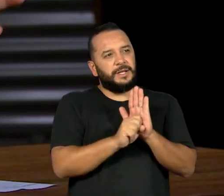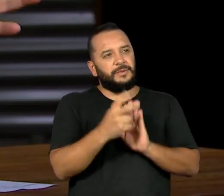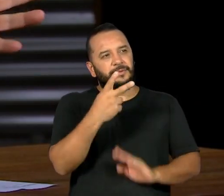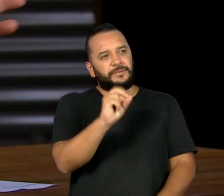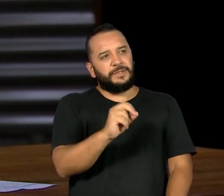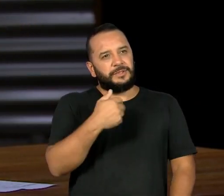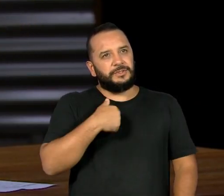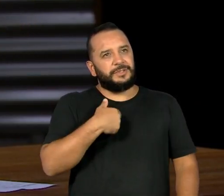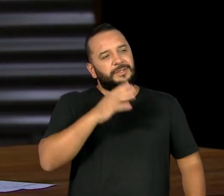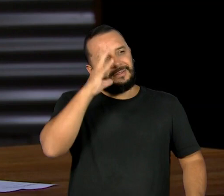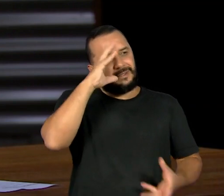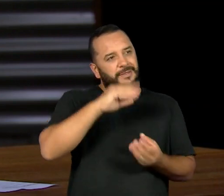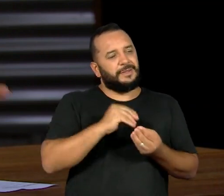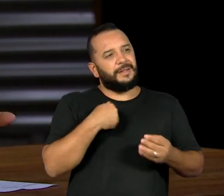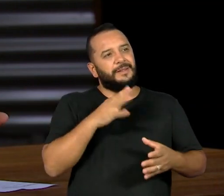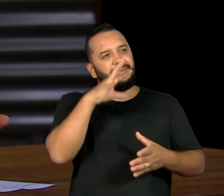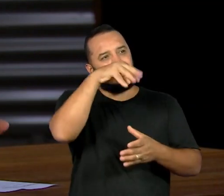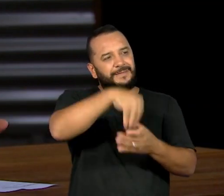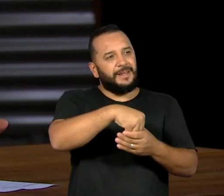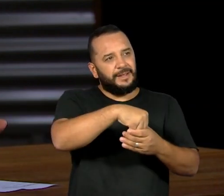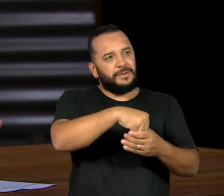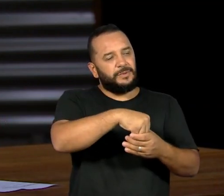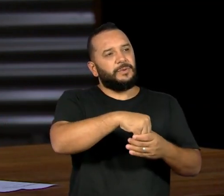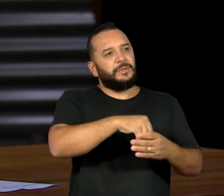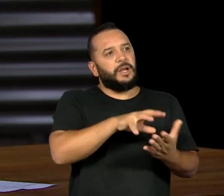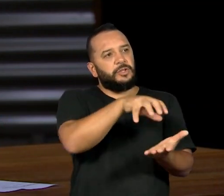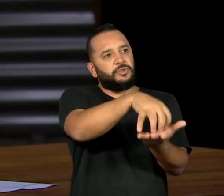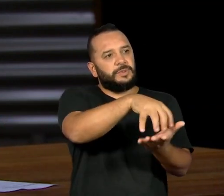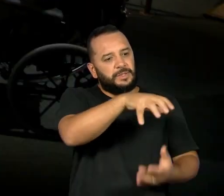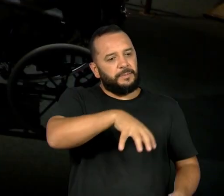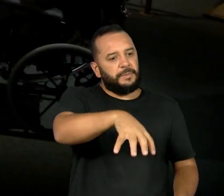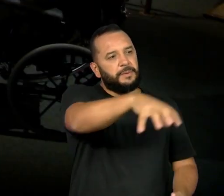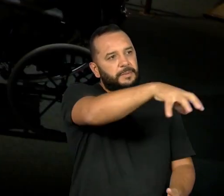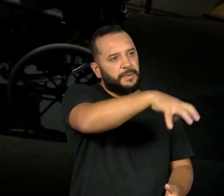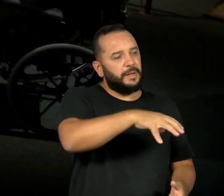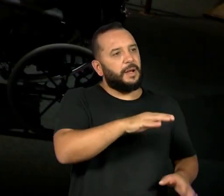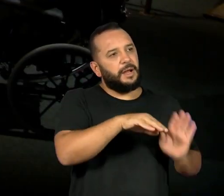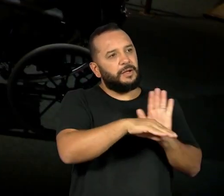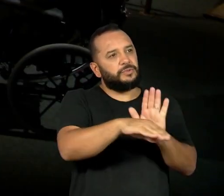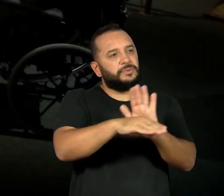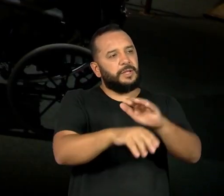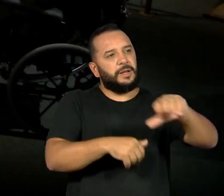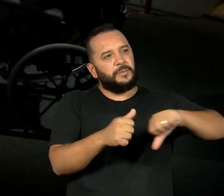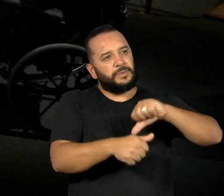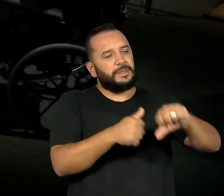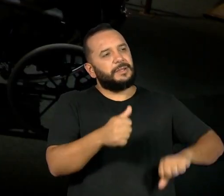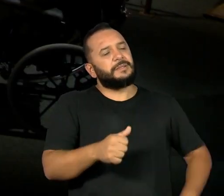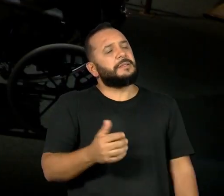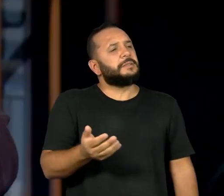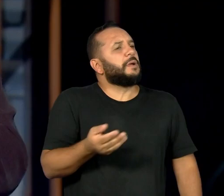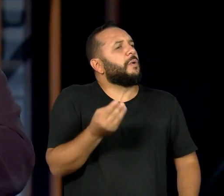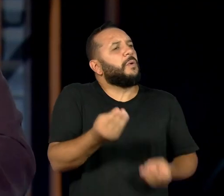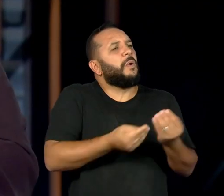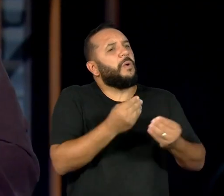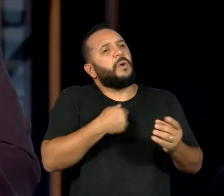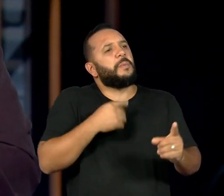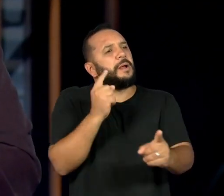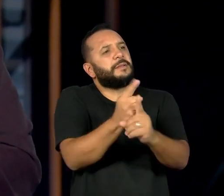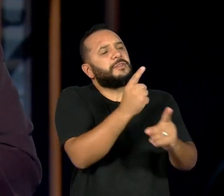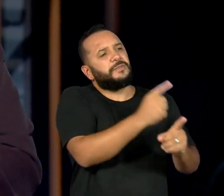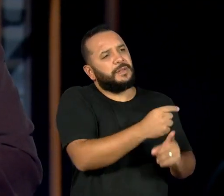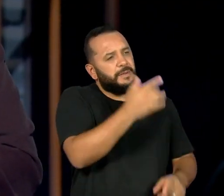que dentro de uma organização pode ajudar nessa mudança. Você tem alguma sugestão de como identificar